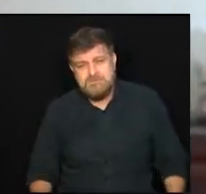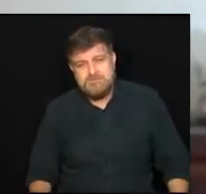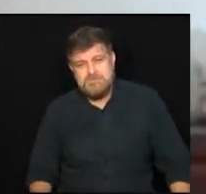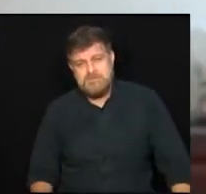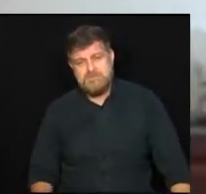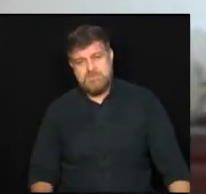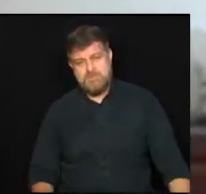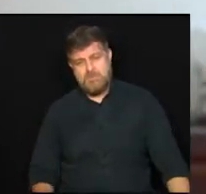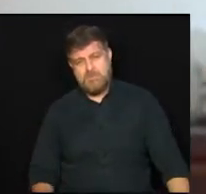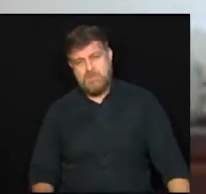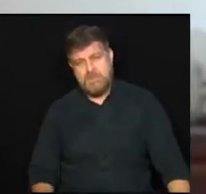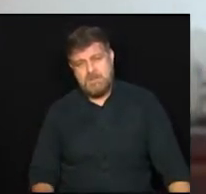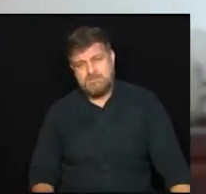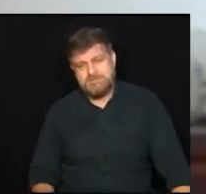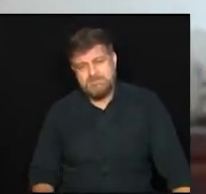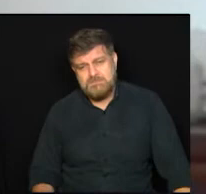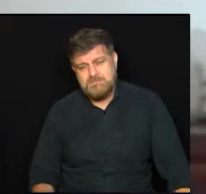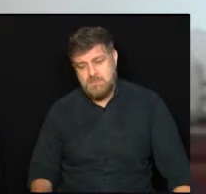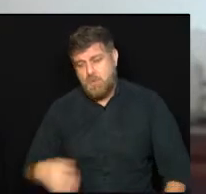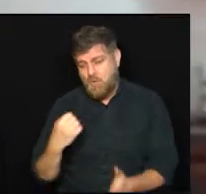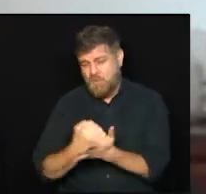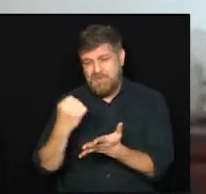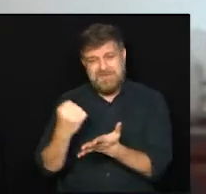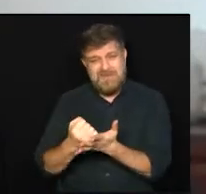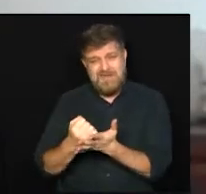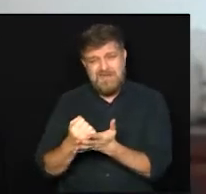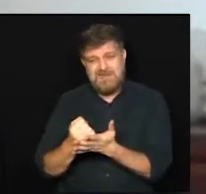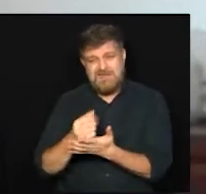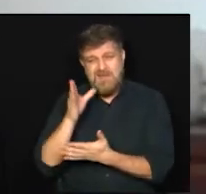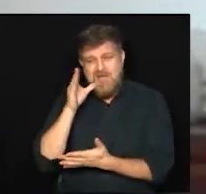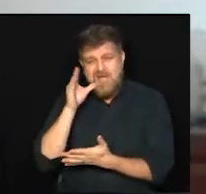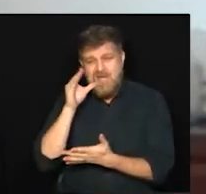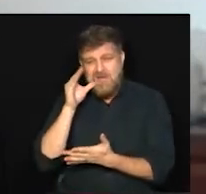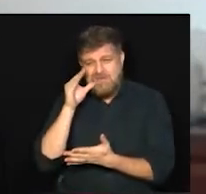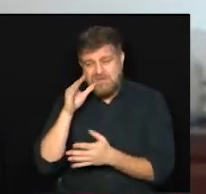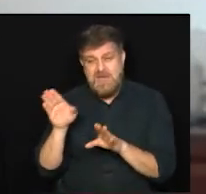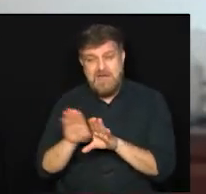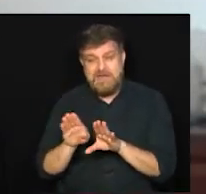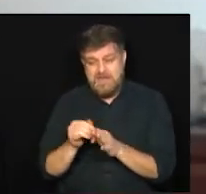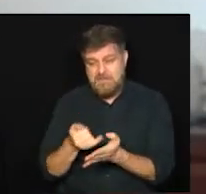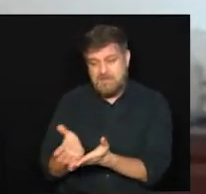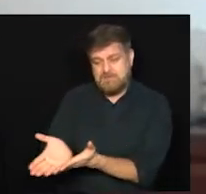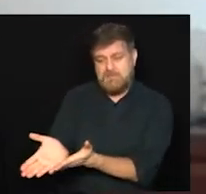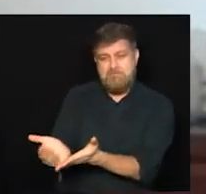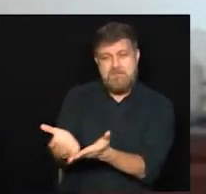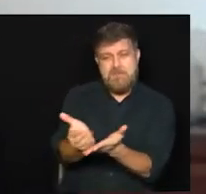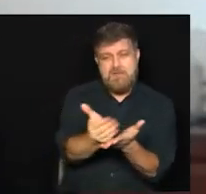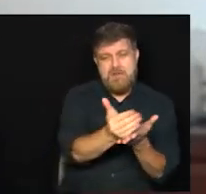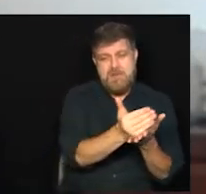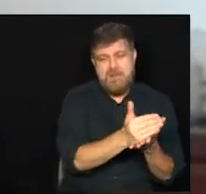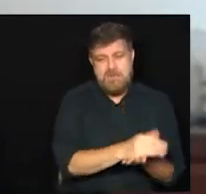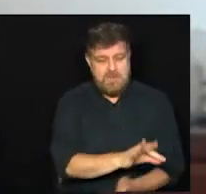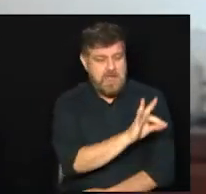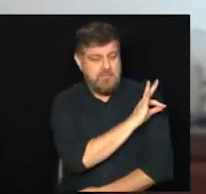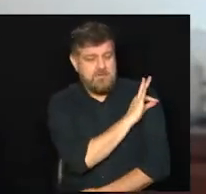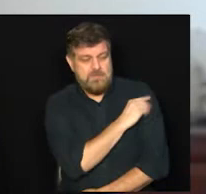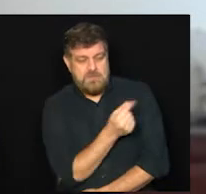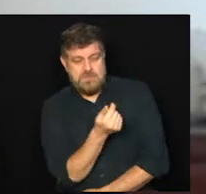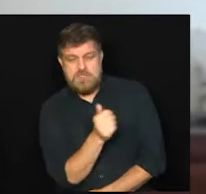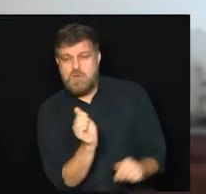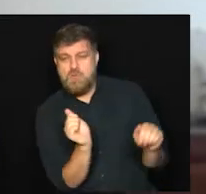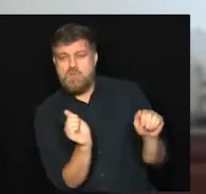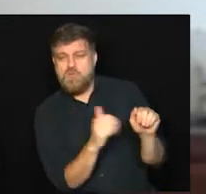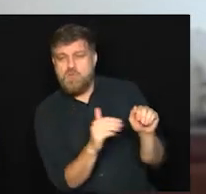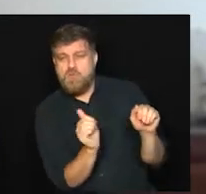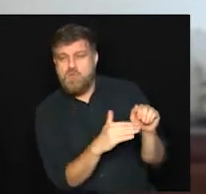desde do nível de empregabilidade e receita que é gerada para o município e para essas